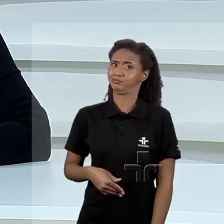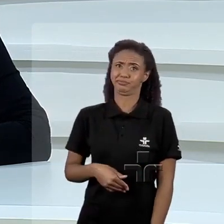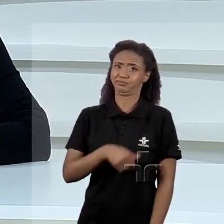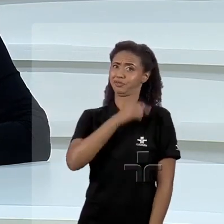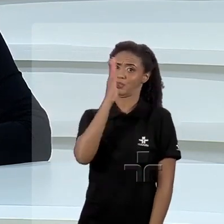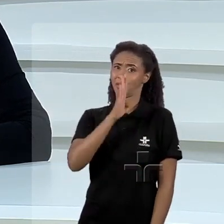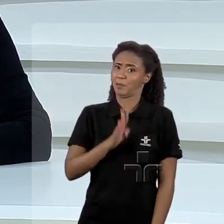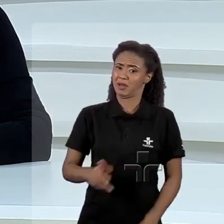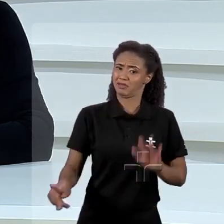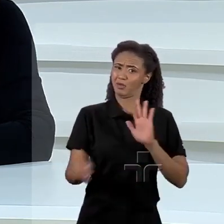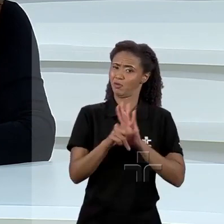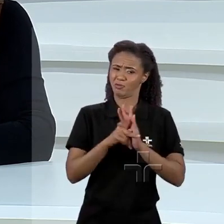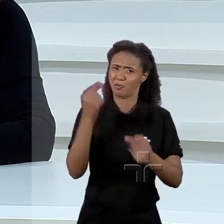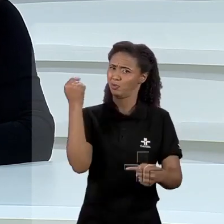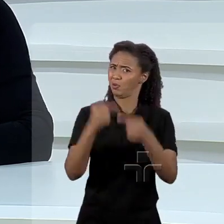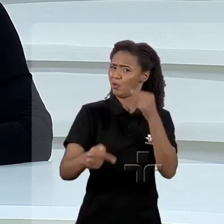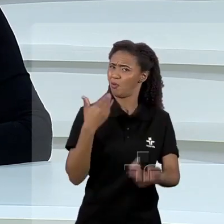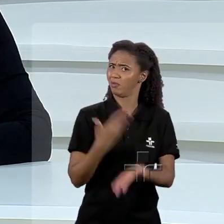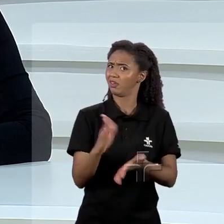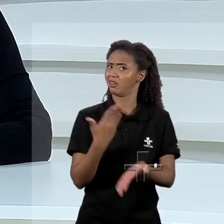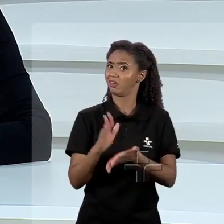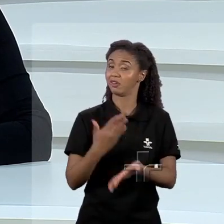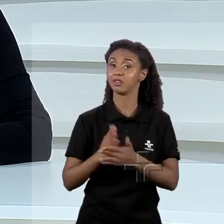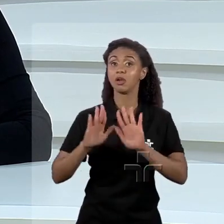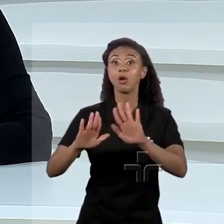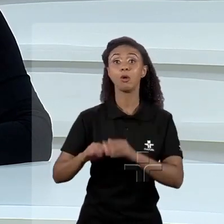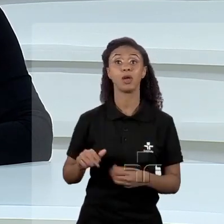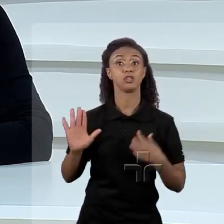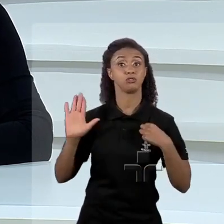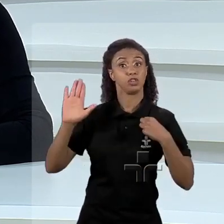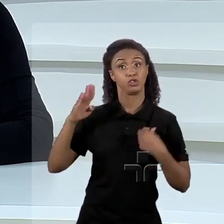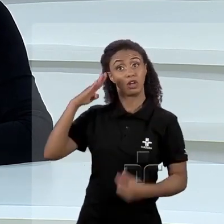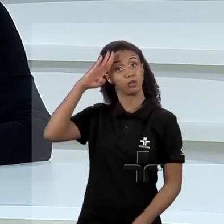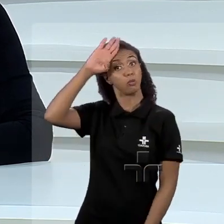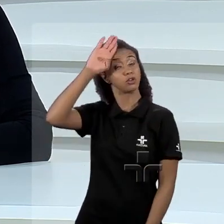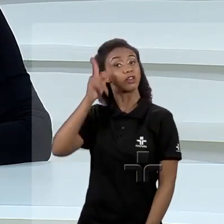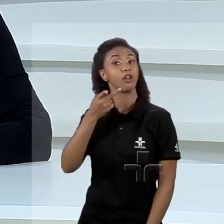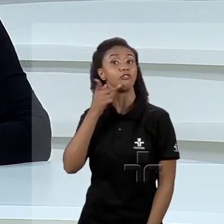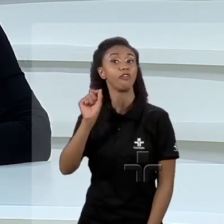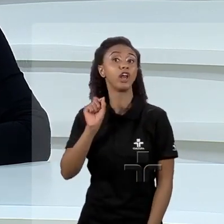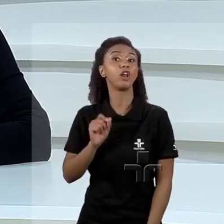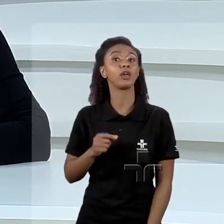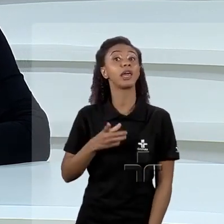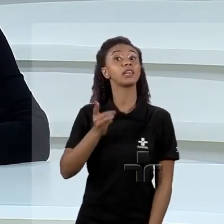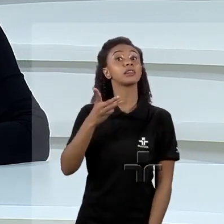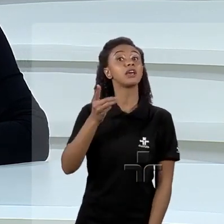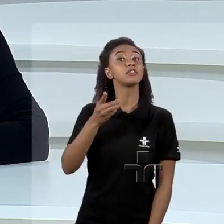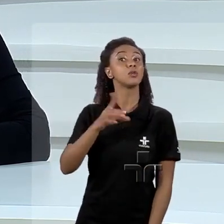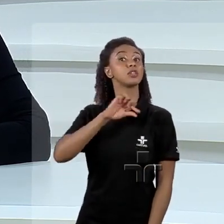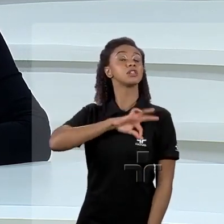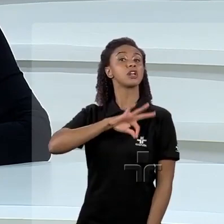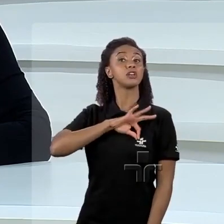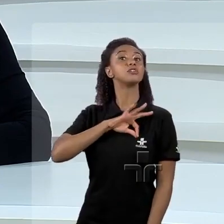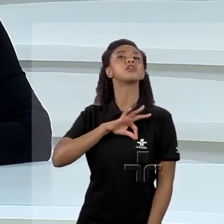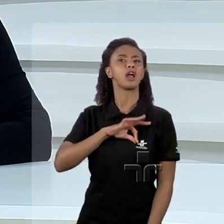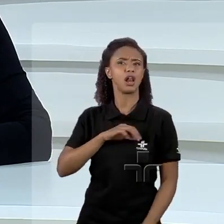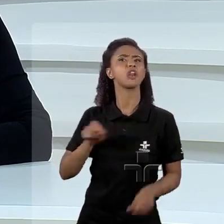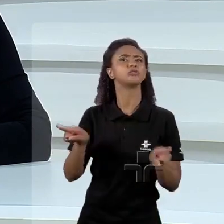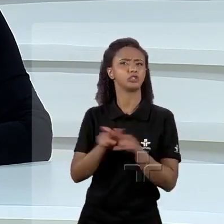presidente Bolsonaro, o candidato à presidência Bolsonaro, propõe 13º até para o Bolsa